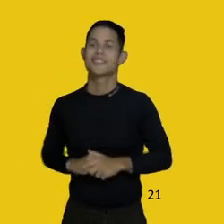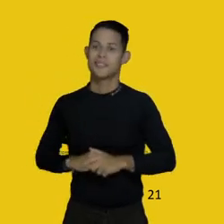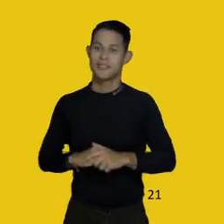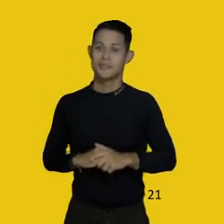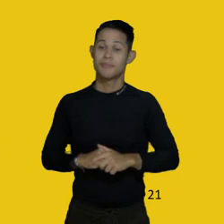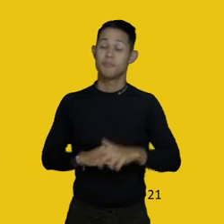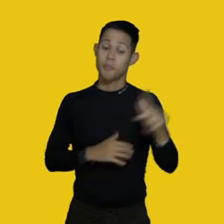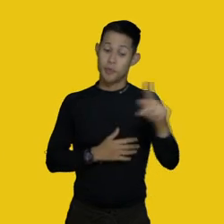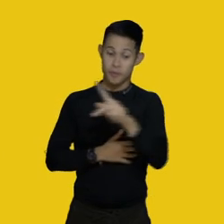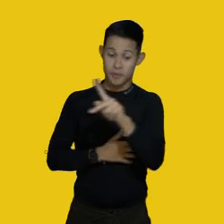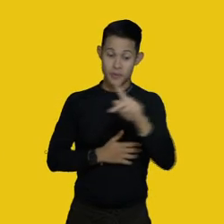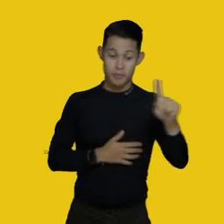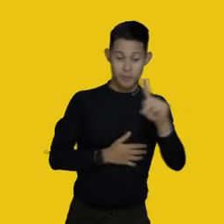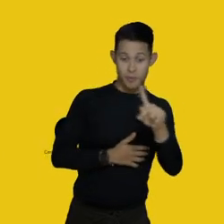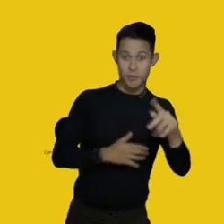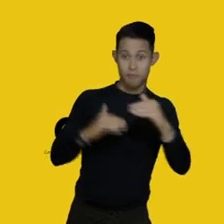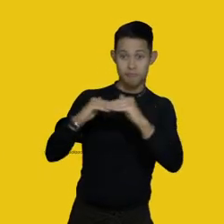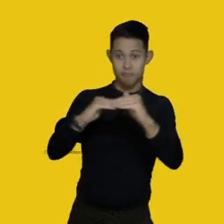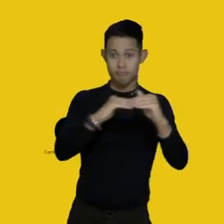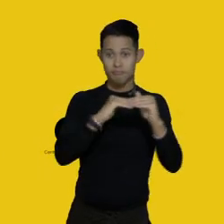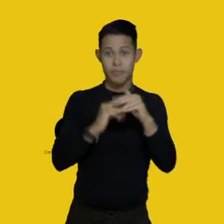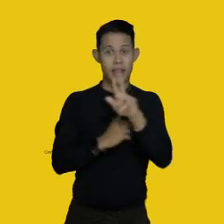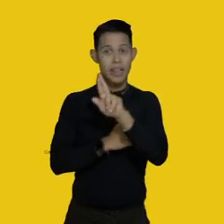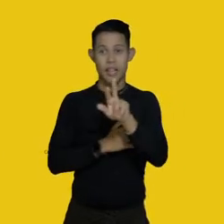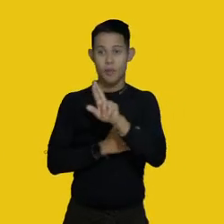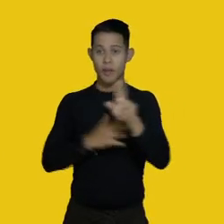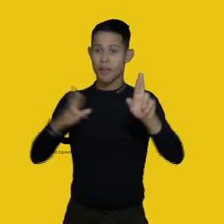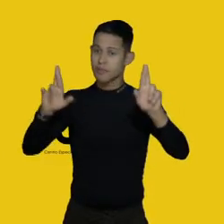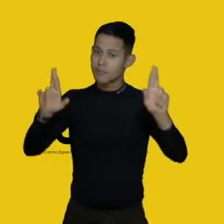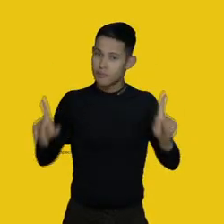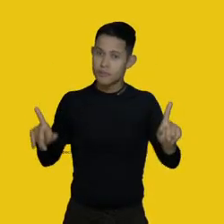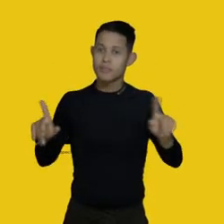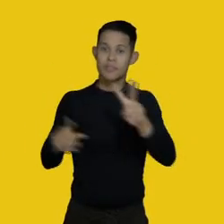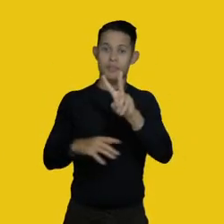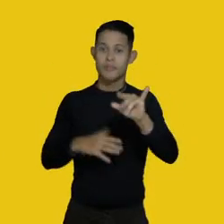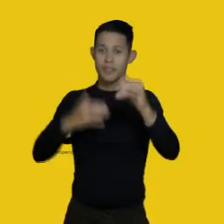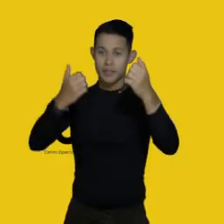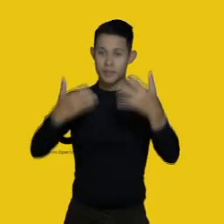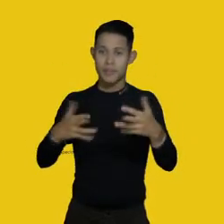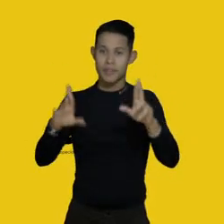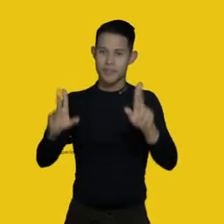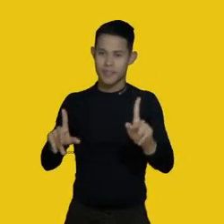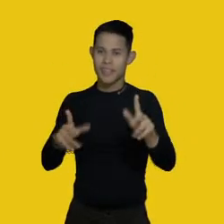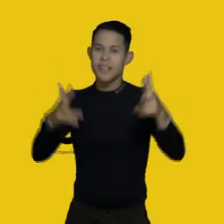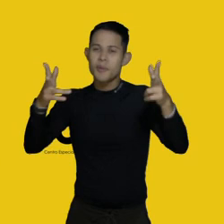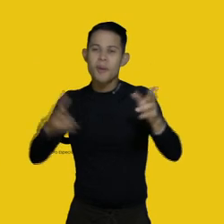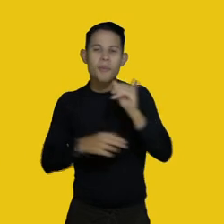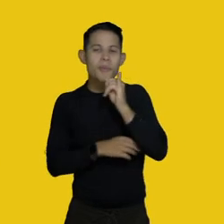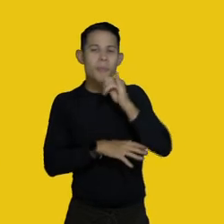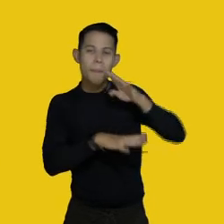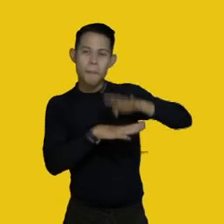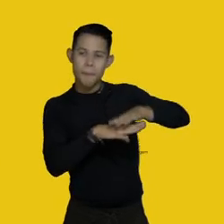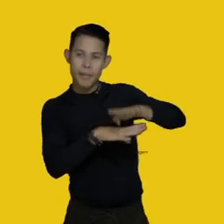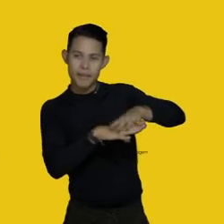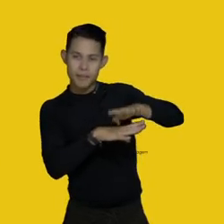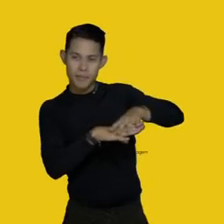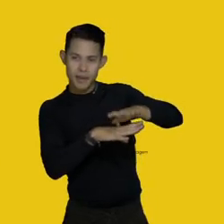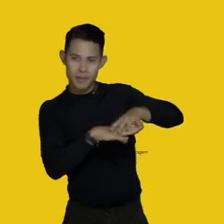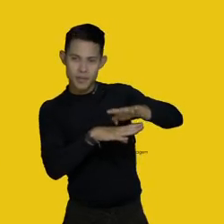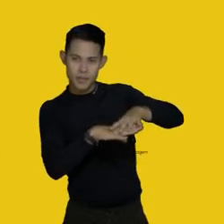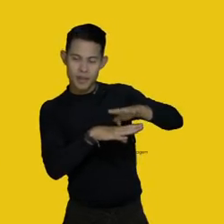de outra que nem o aluninho da iglesa né inê Aquele de matemática né eles têm outros tipos